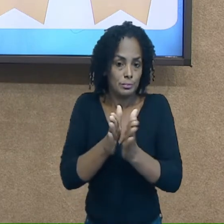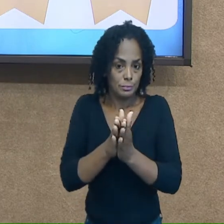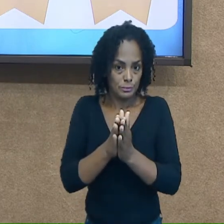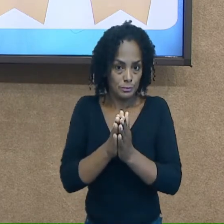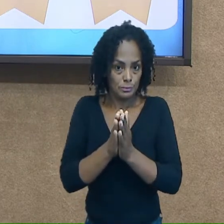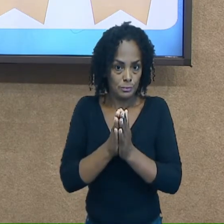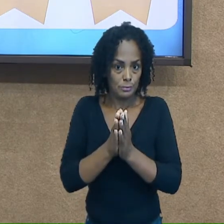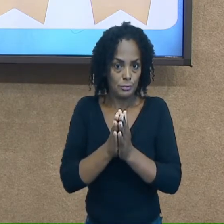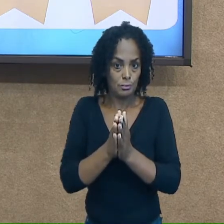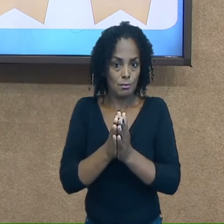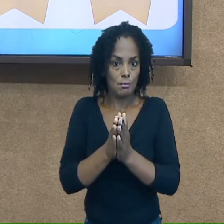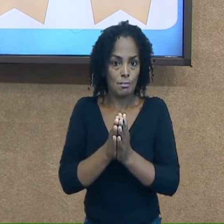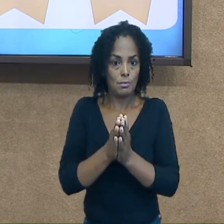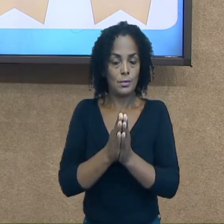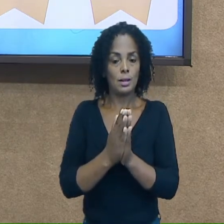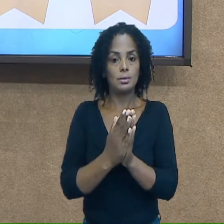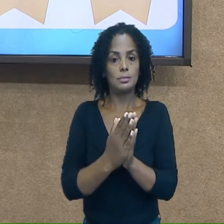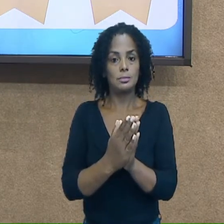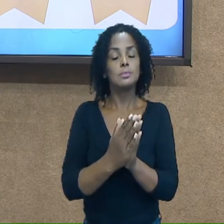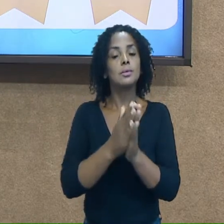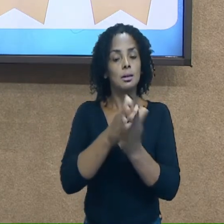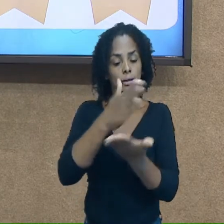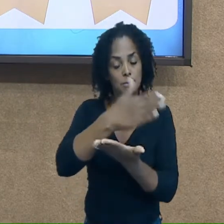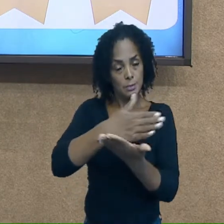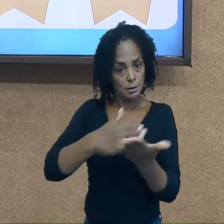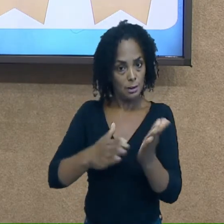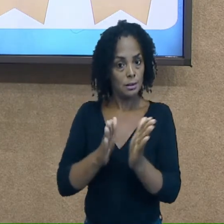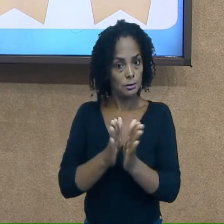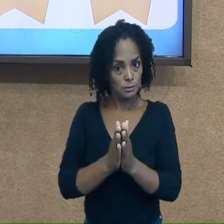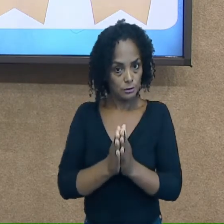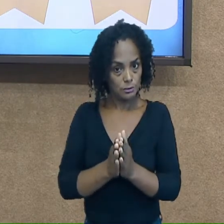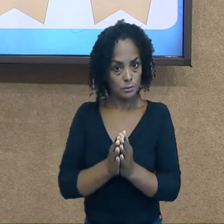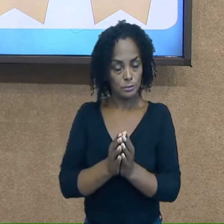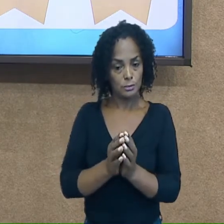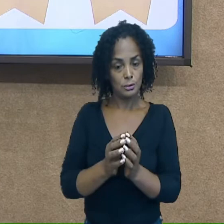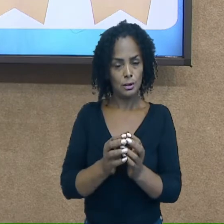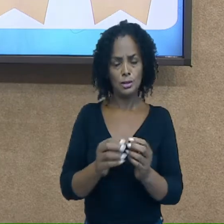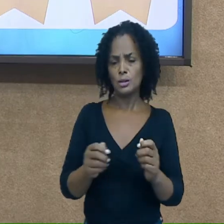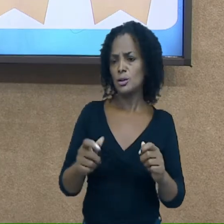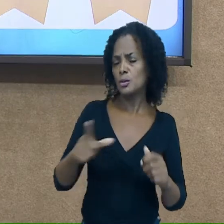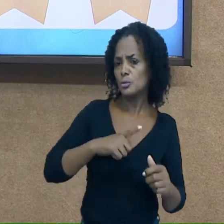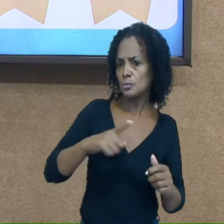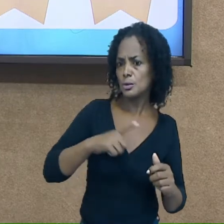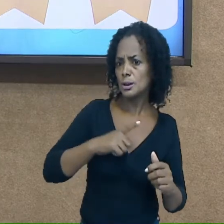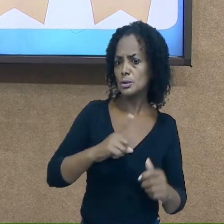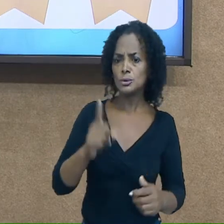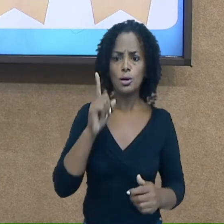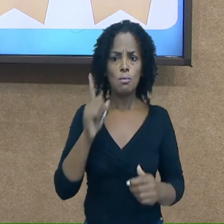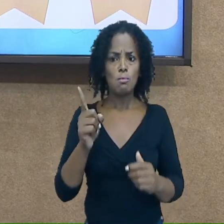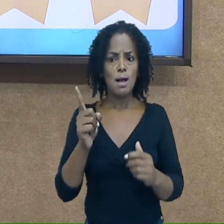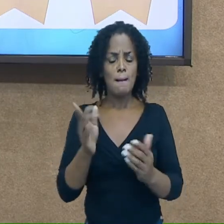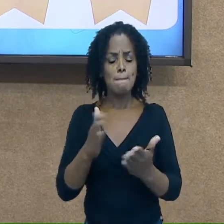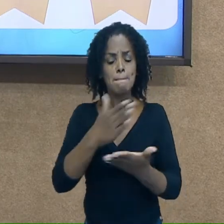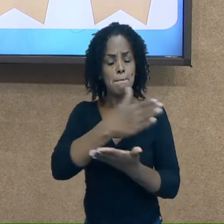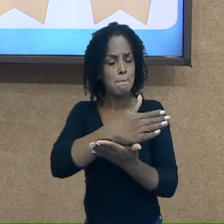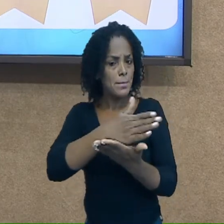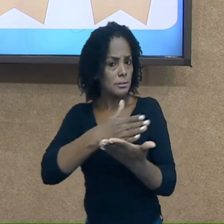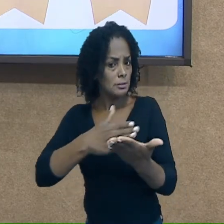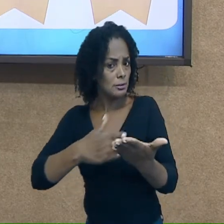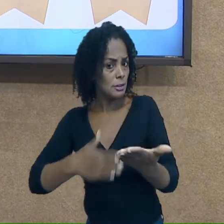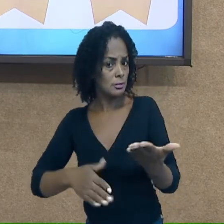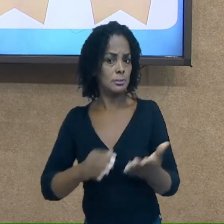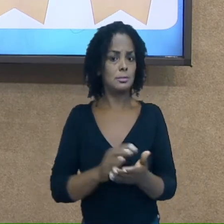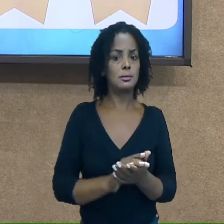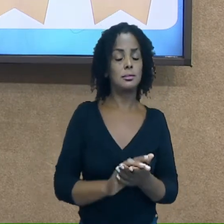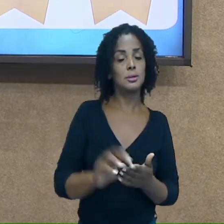ao meio e tiver somente a metade dela, eu vou ter só uma parte, certo? Uma parte